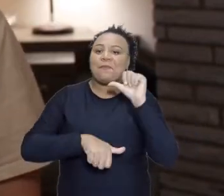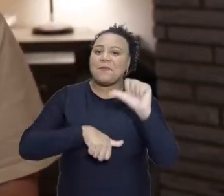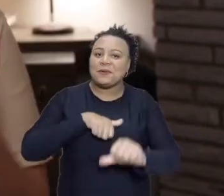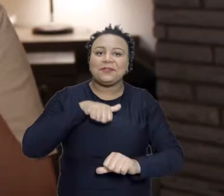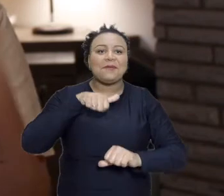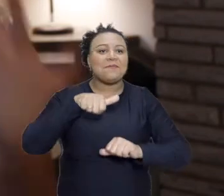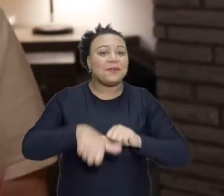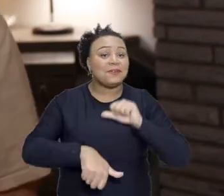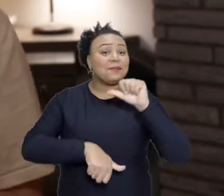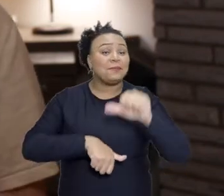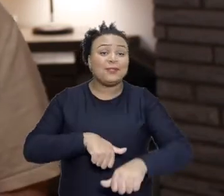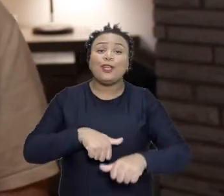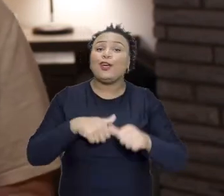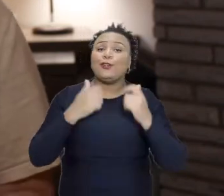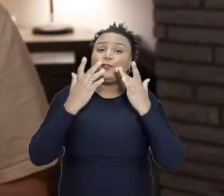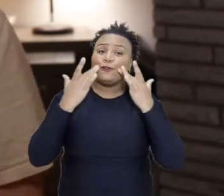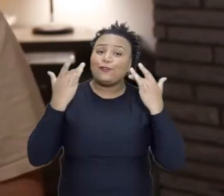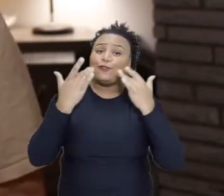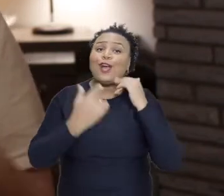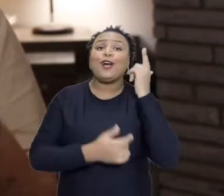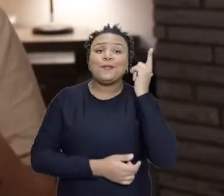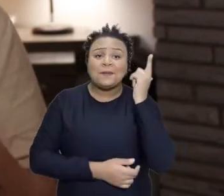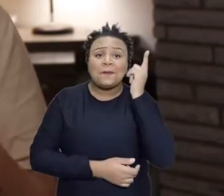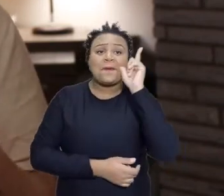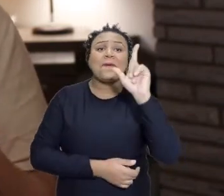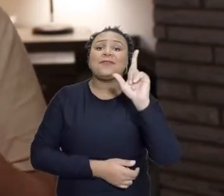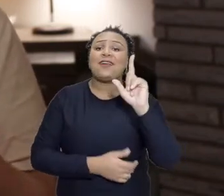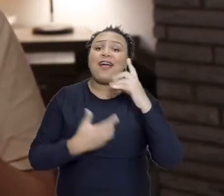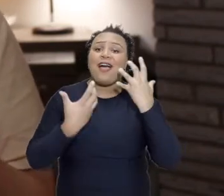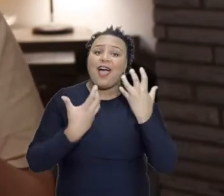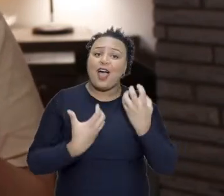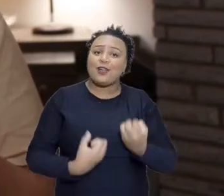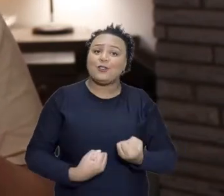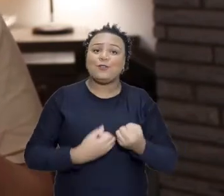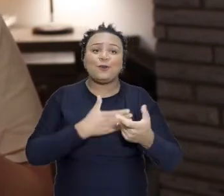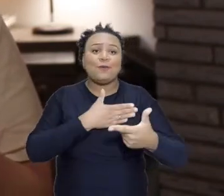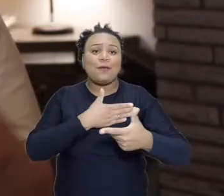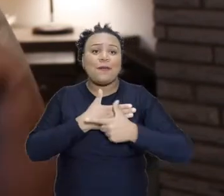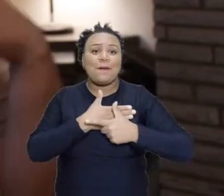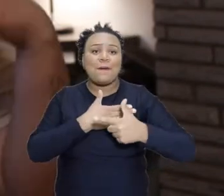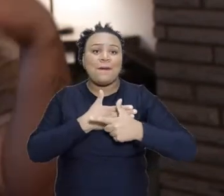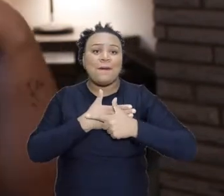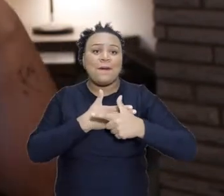o teatro ele consegue assumir o papel de